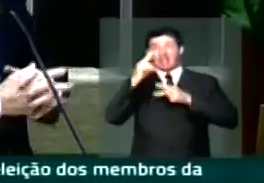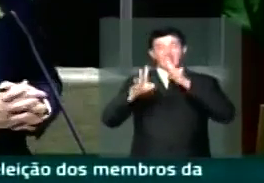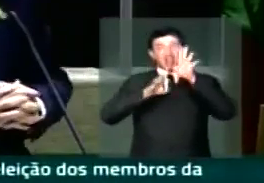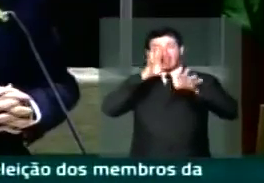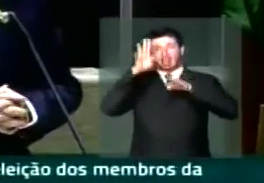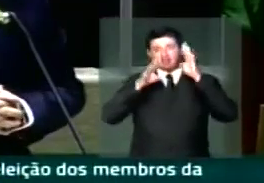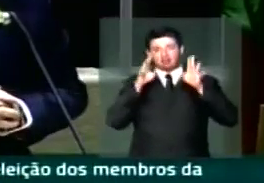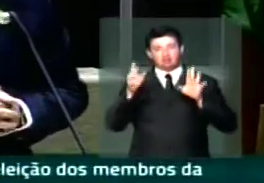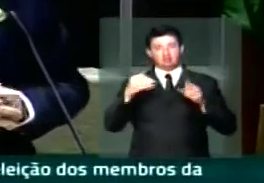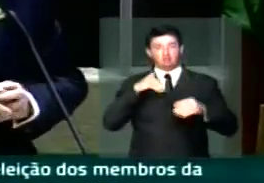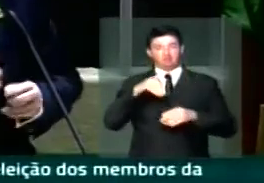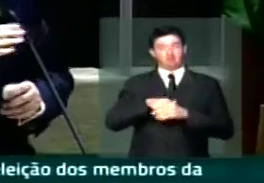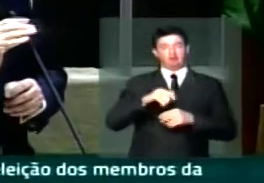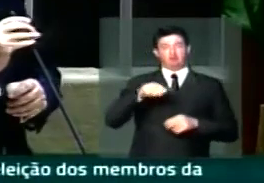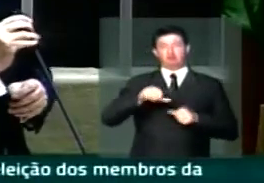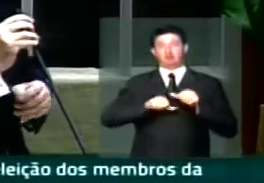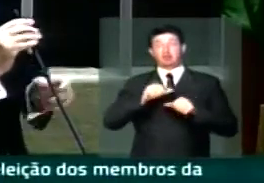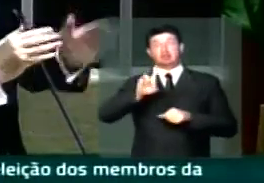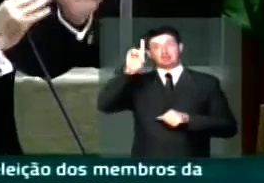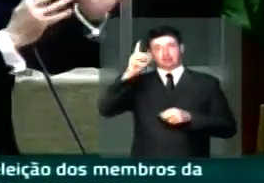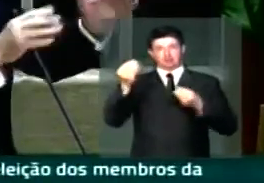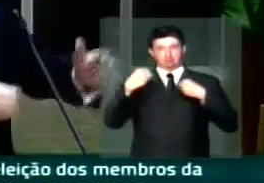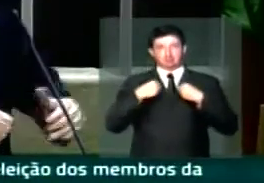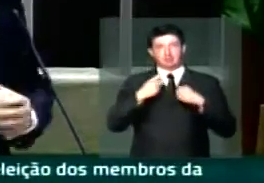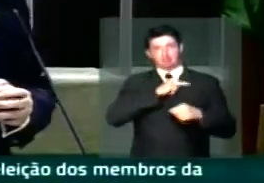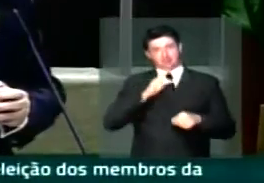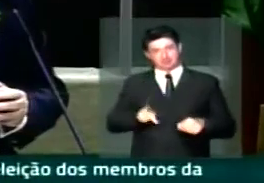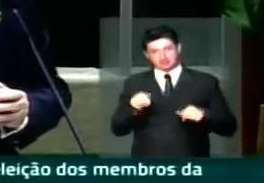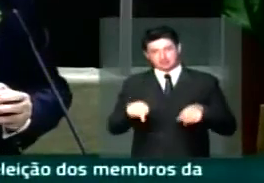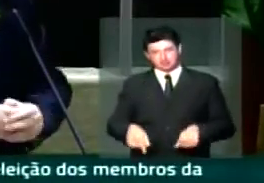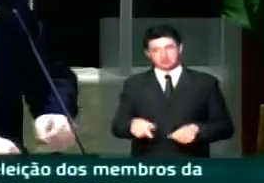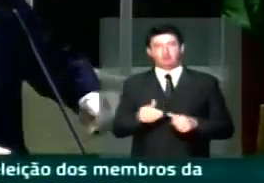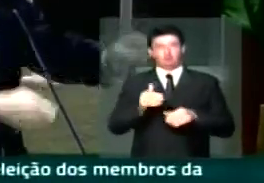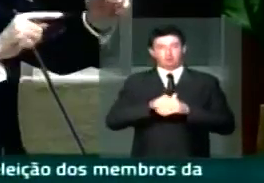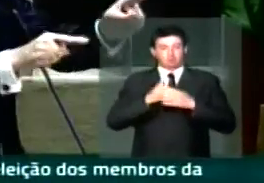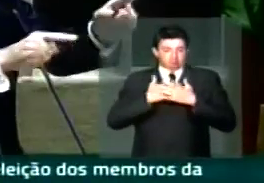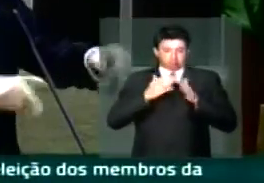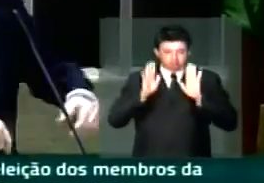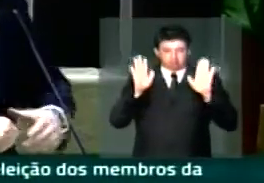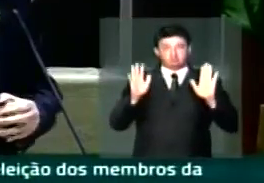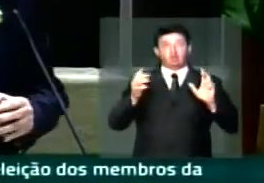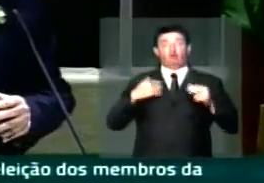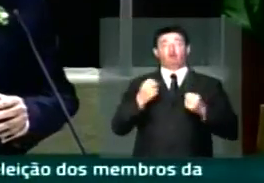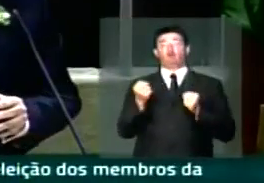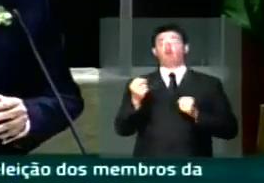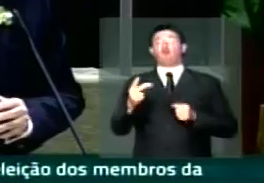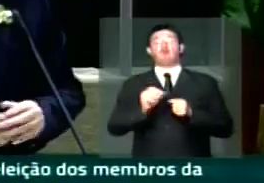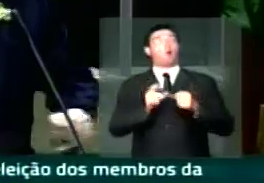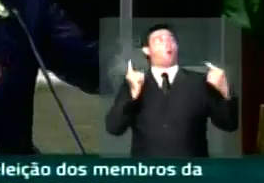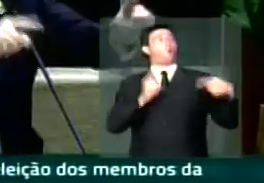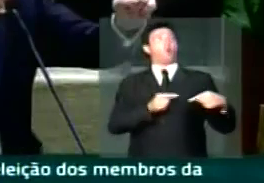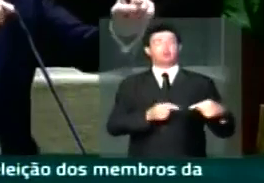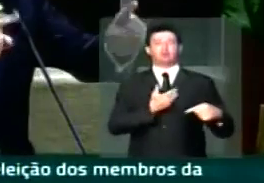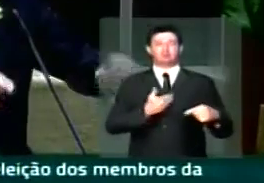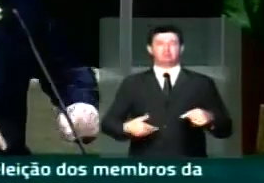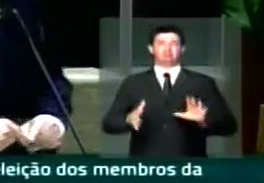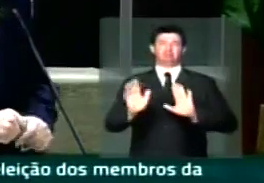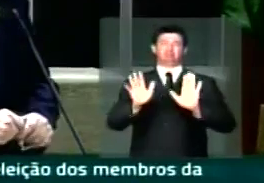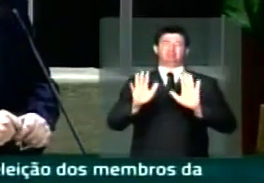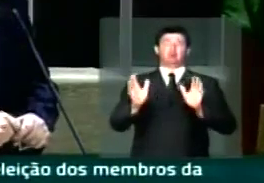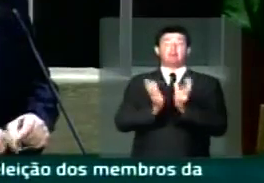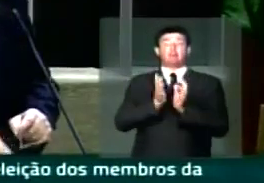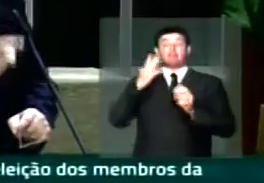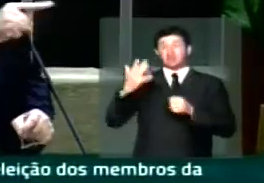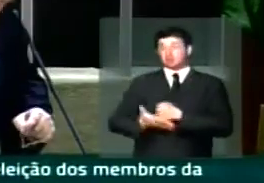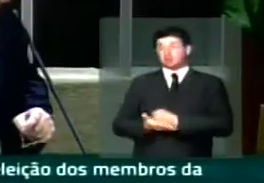que eu, me elegendo, se for da vontade de Deus, na presidência dessa casa, que eu vá exercer uma oposição. Nem os partidos